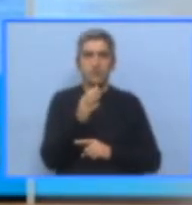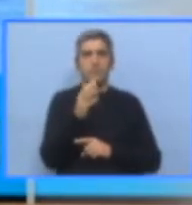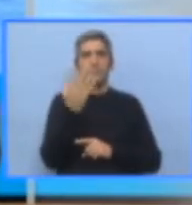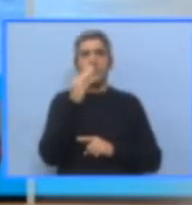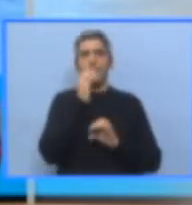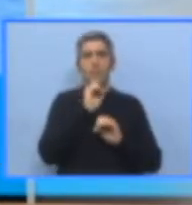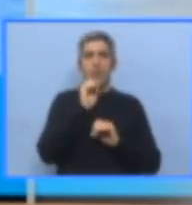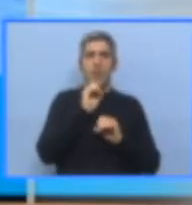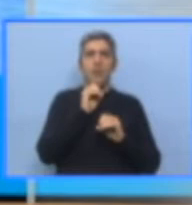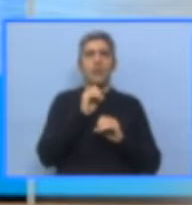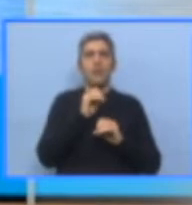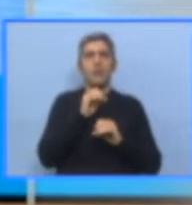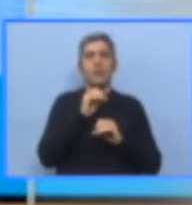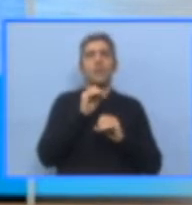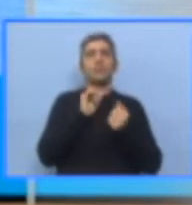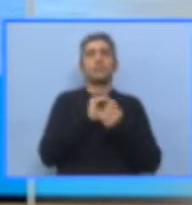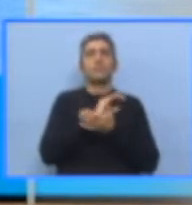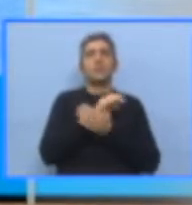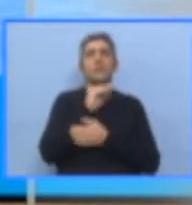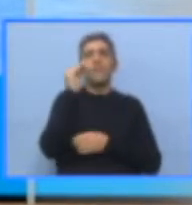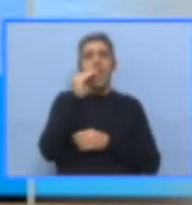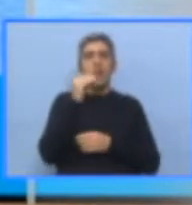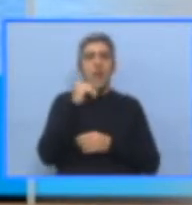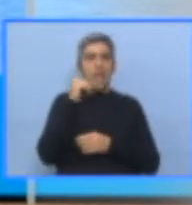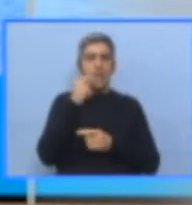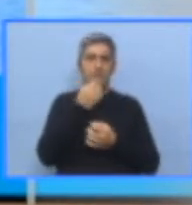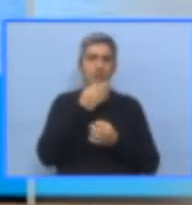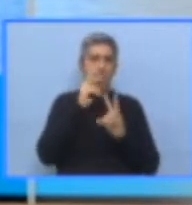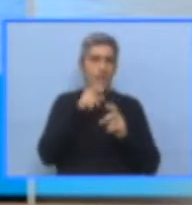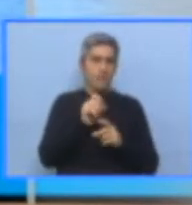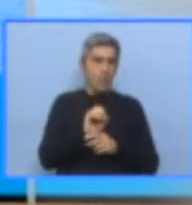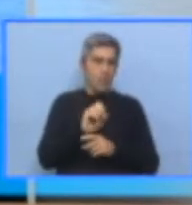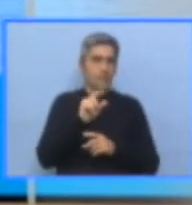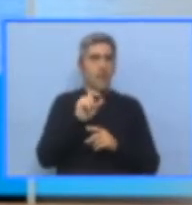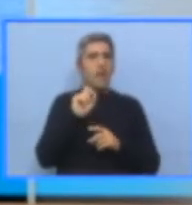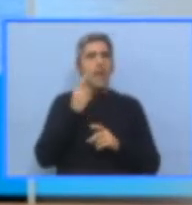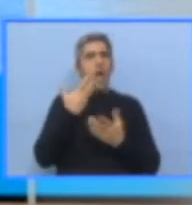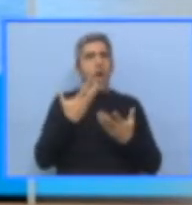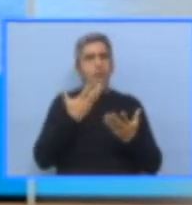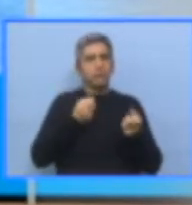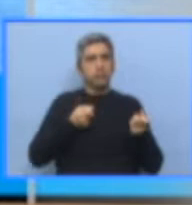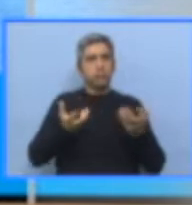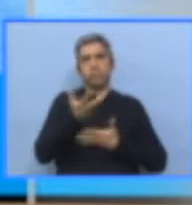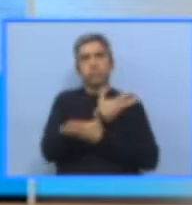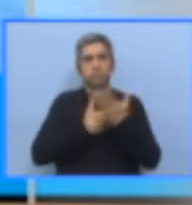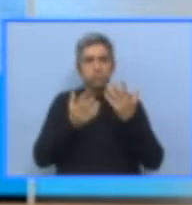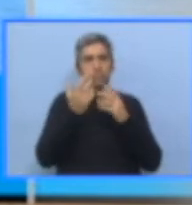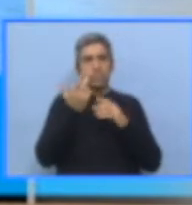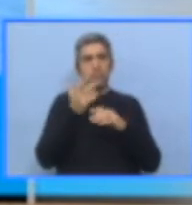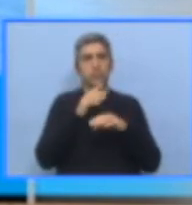não se falava propriamente em fake news e quando também não havia a rapidez que hoje conhecemos